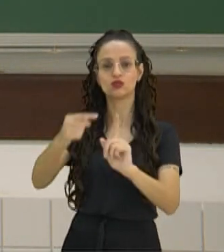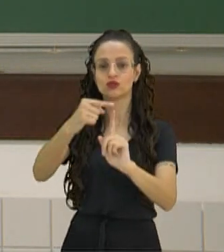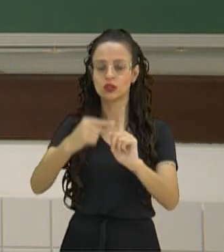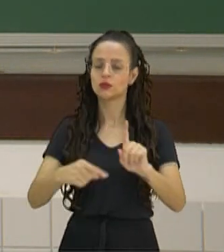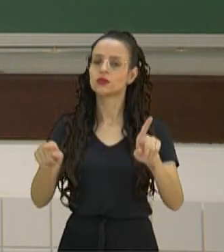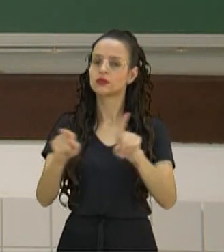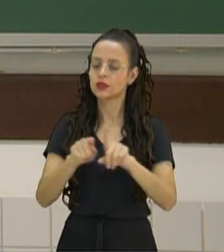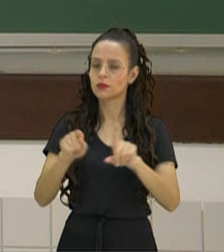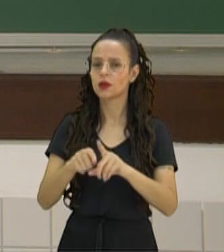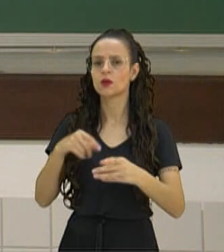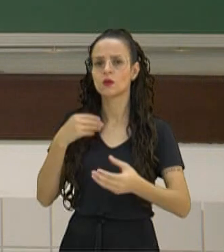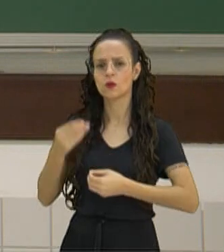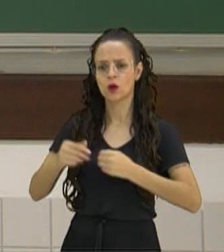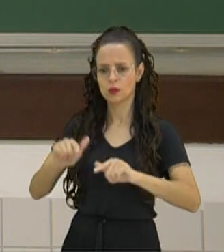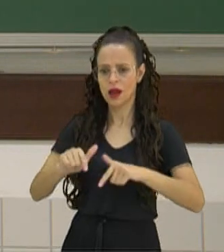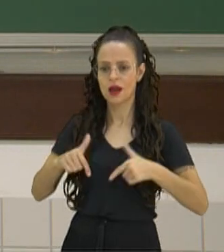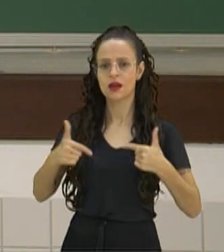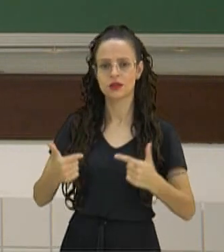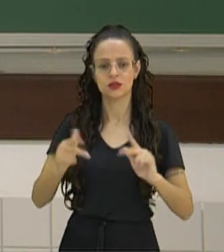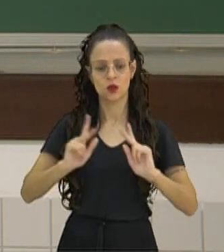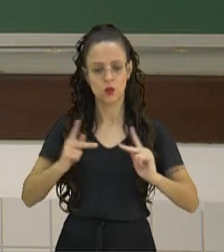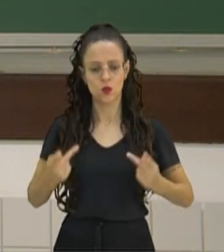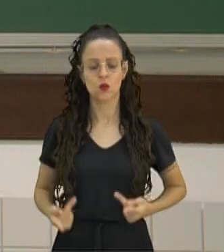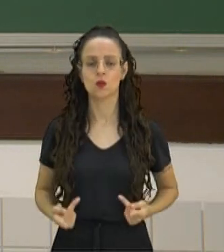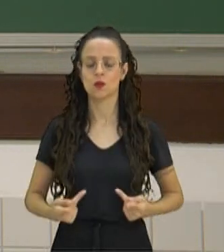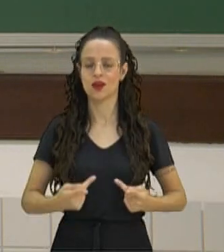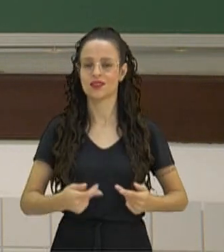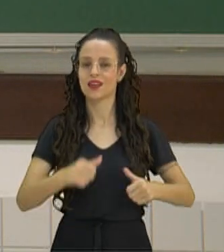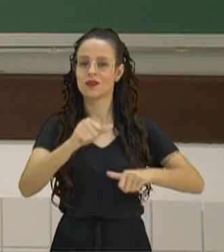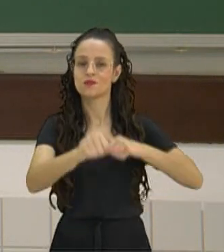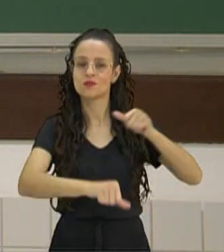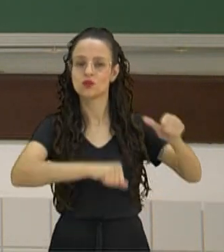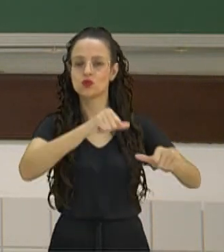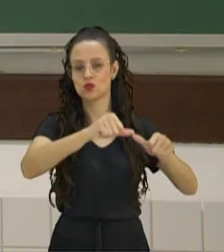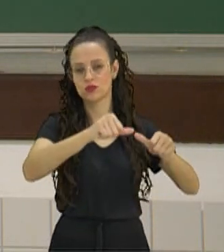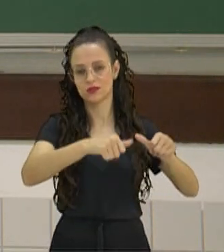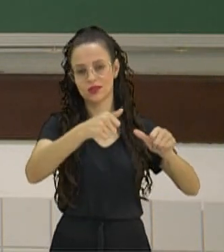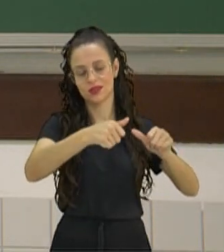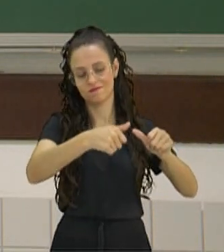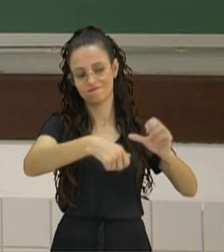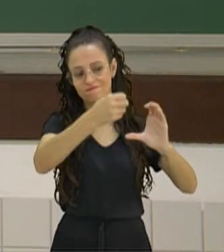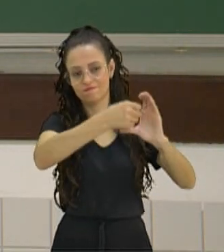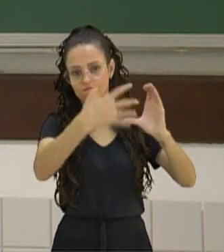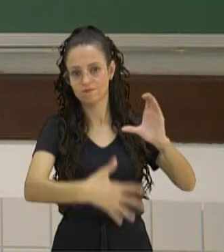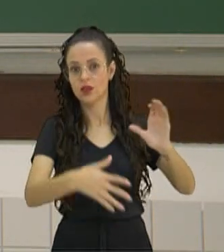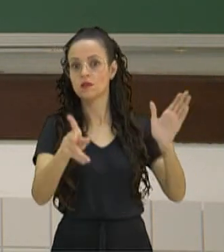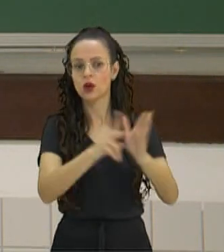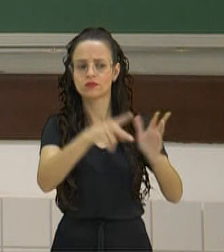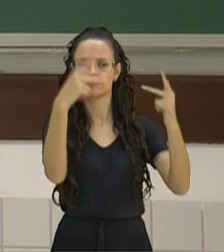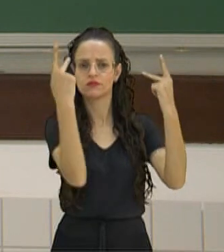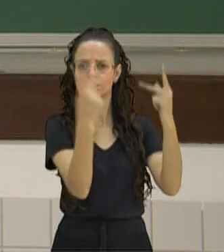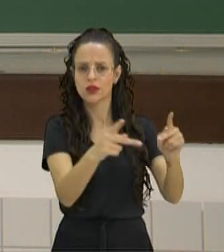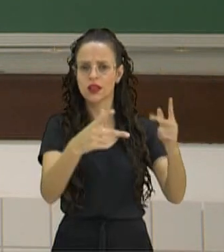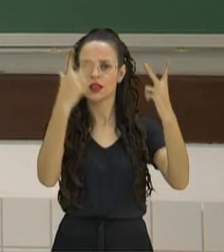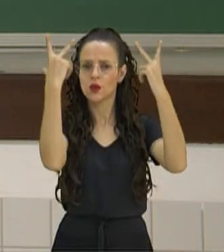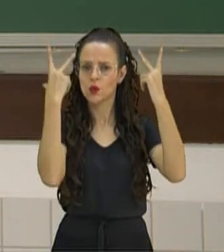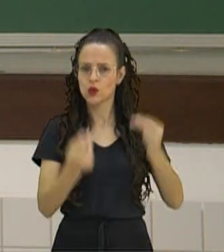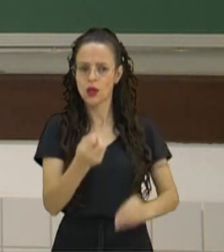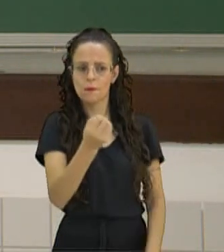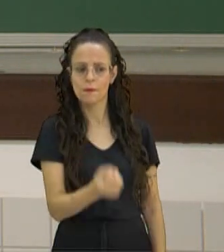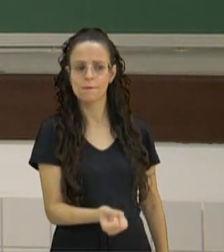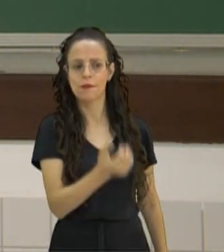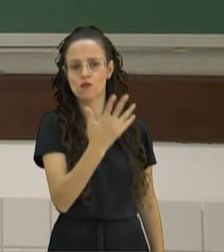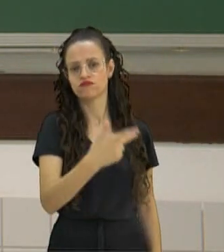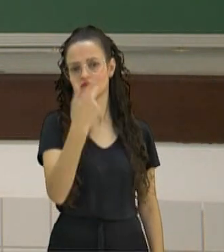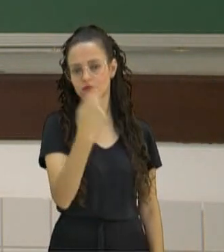as atividades humanas alteram essas características que são naturais, a gente diz, que são originais